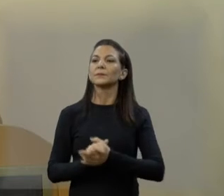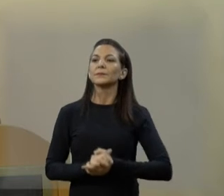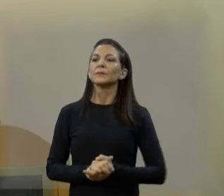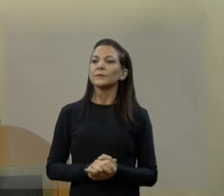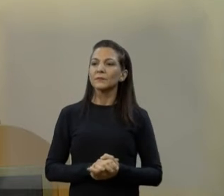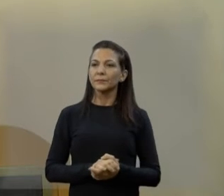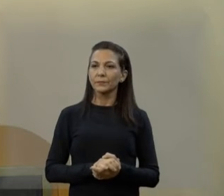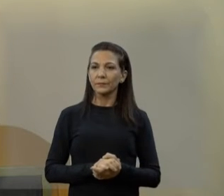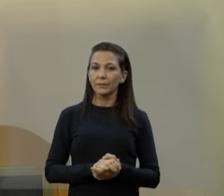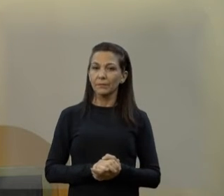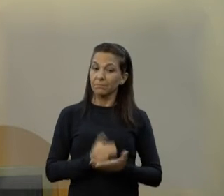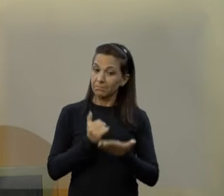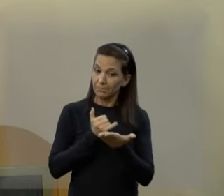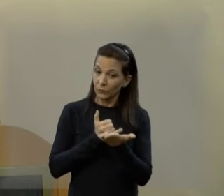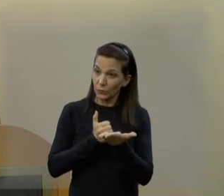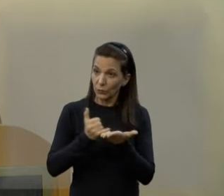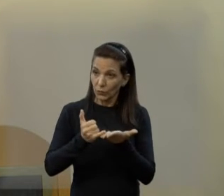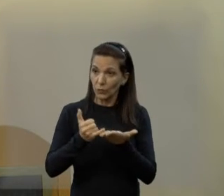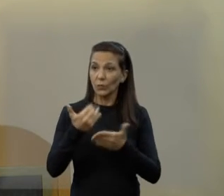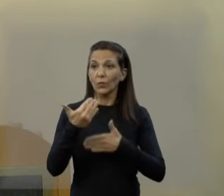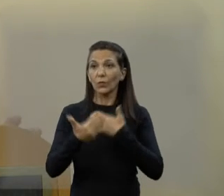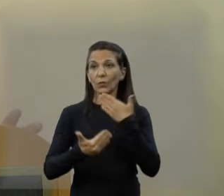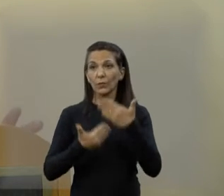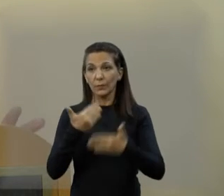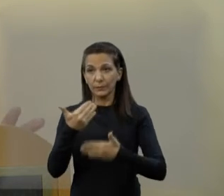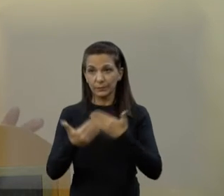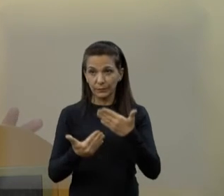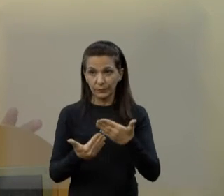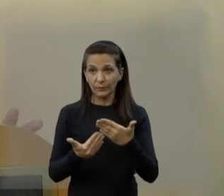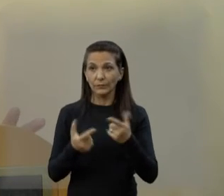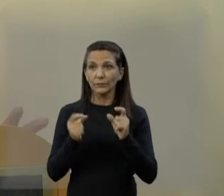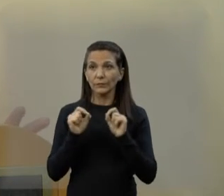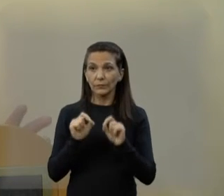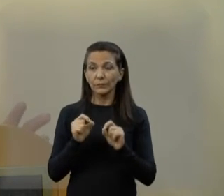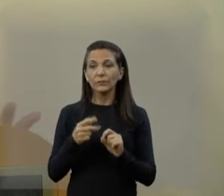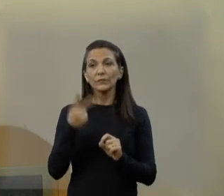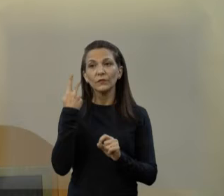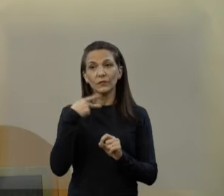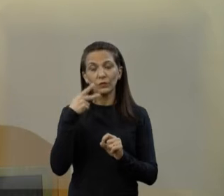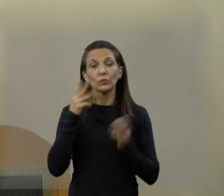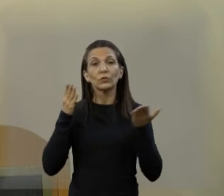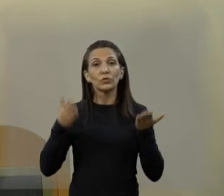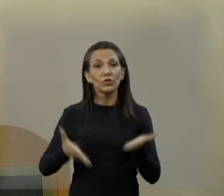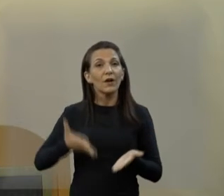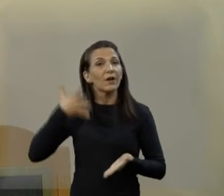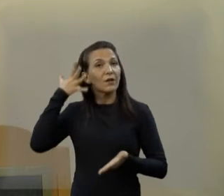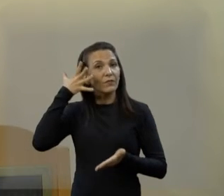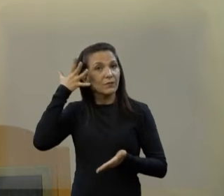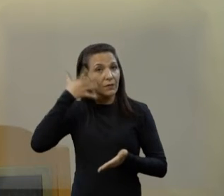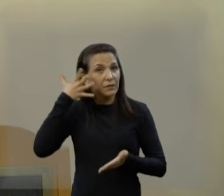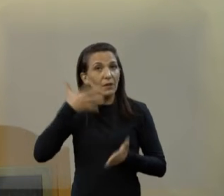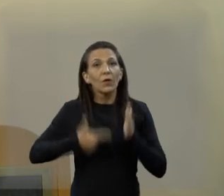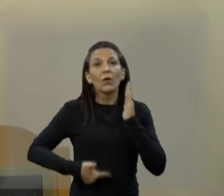tendo dado essa introdução para não ser redundante naquilo que os demais vereadores colocaram